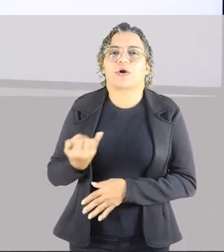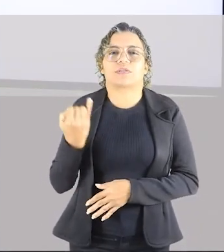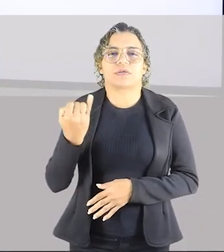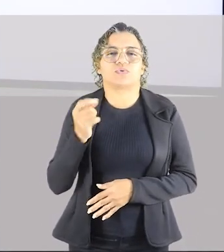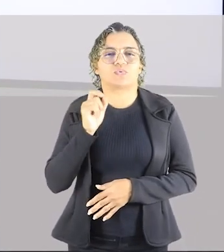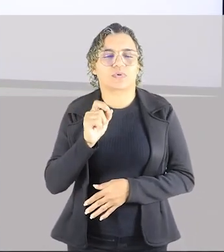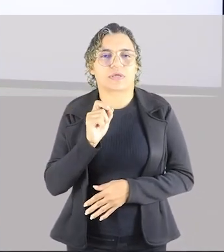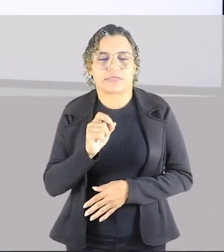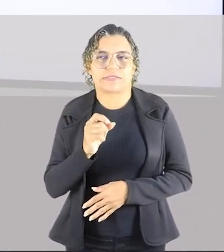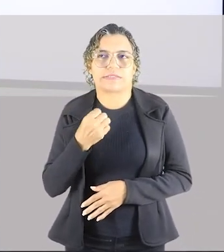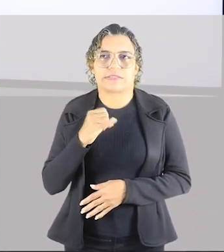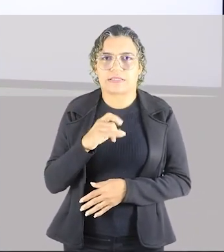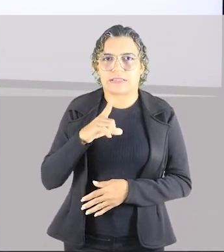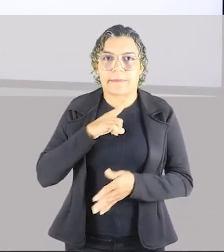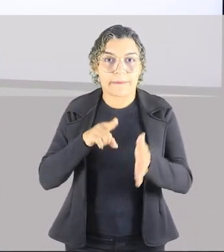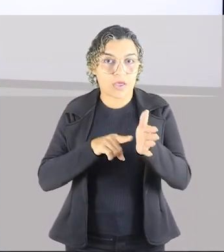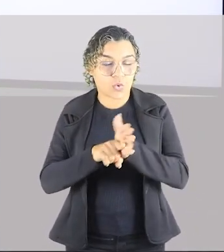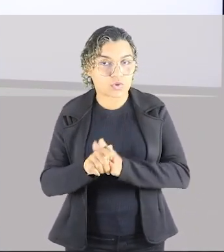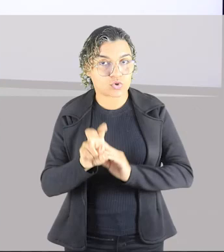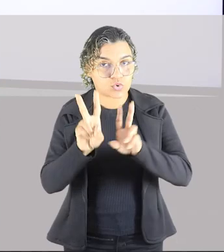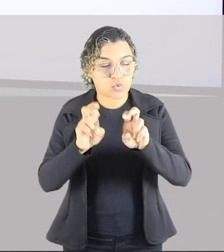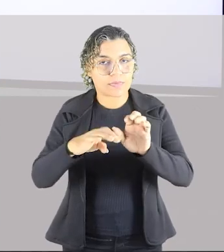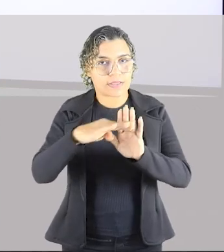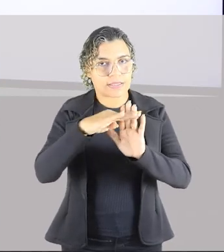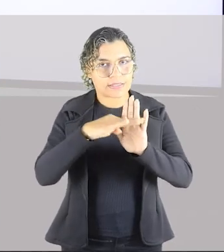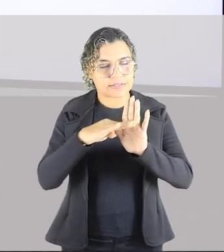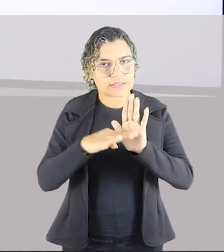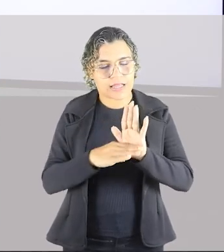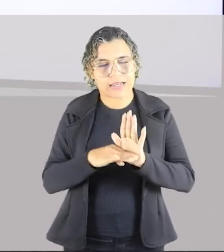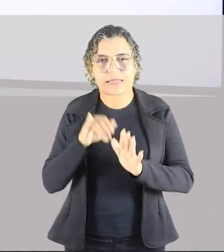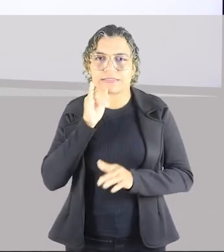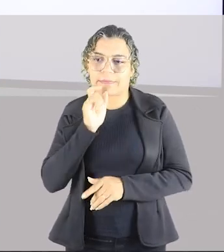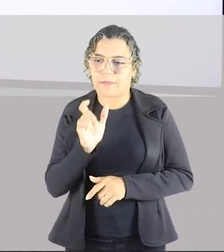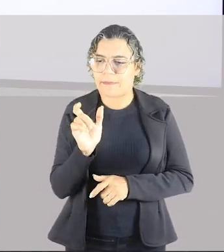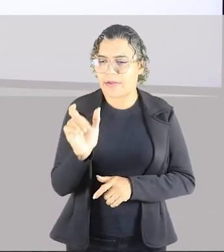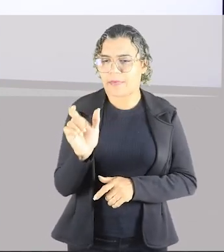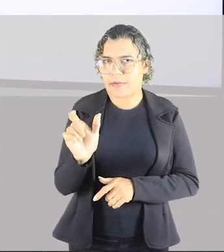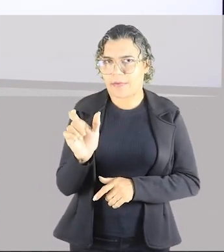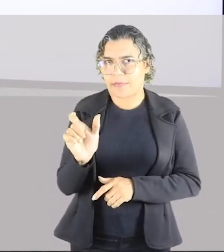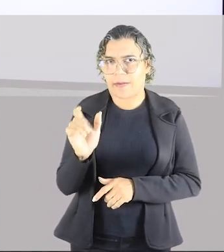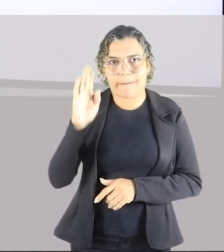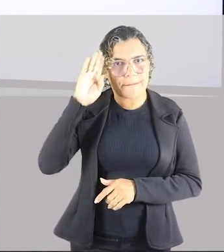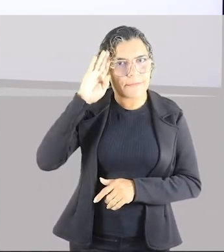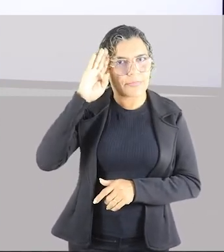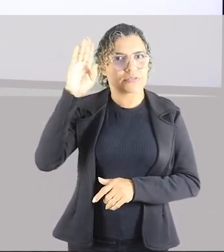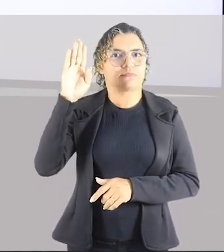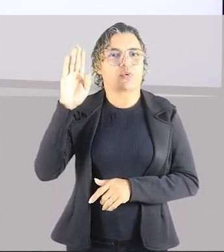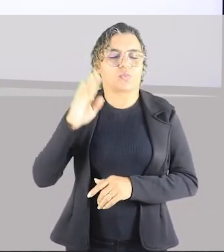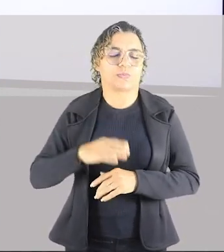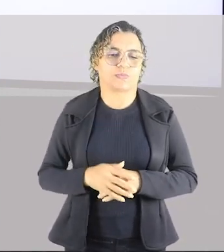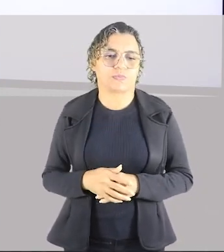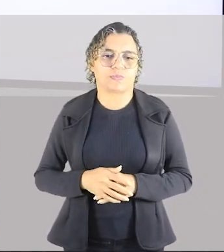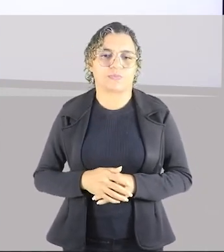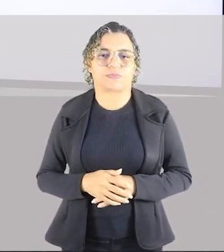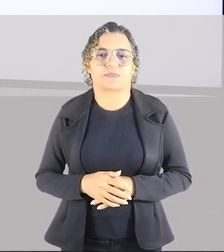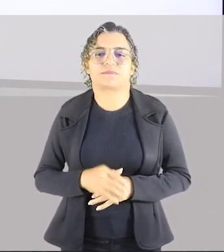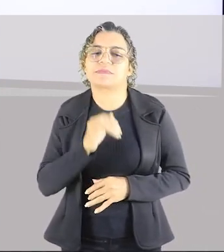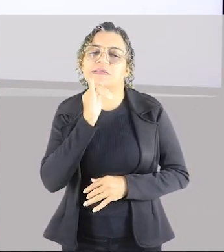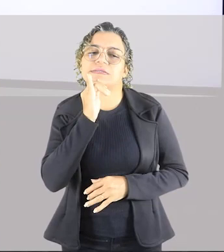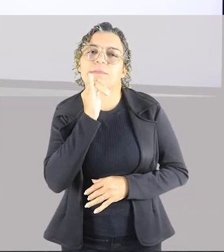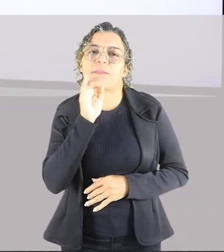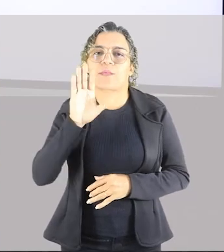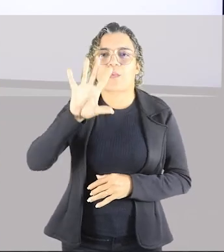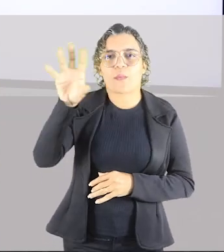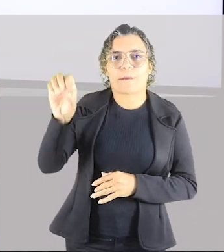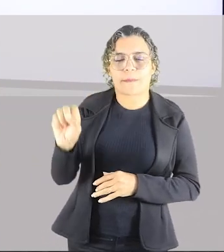que tu pegar a questão de escala, evidencia os termos, tá? Porque isso vai facilitar na tua conta. Um mapa que